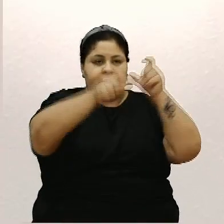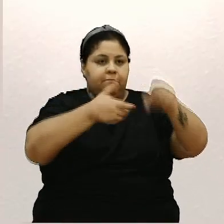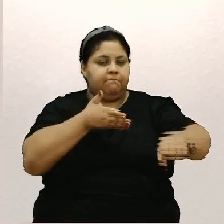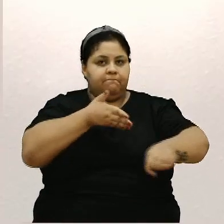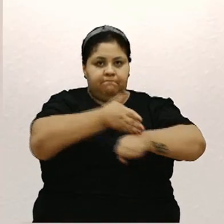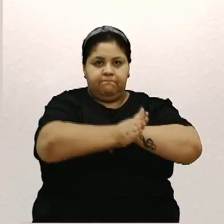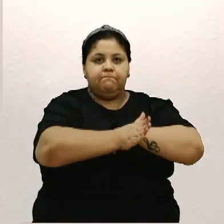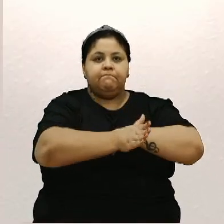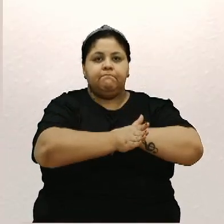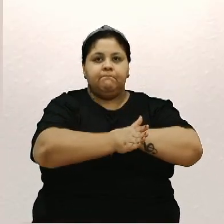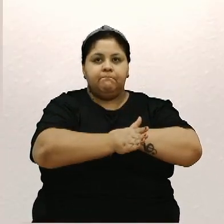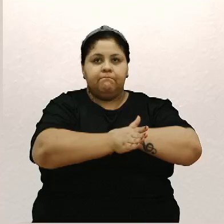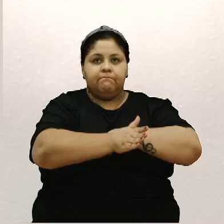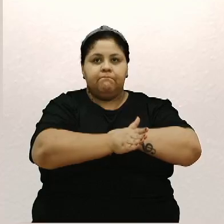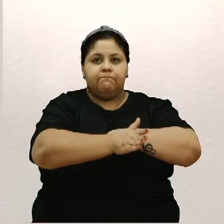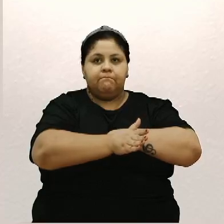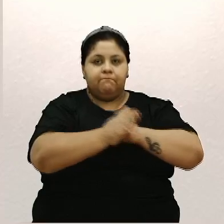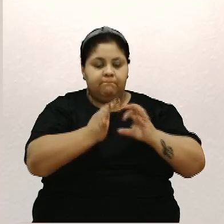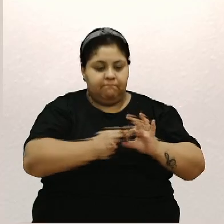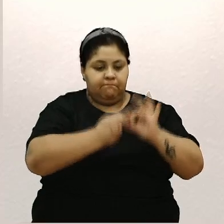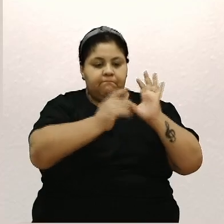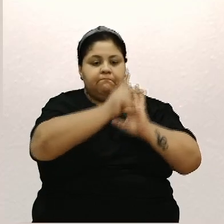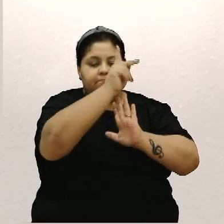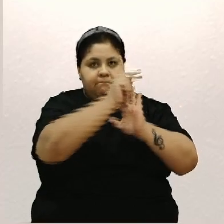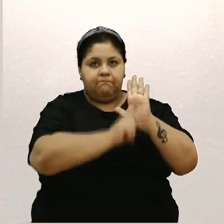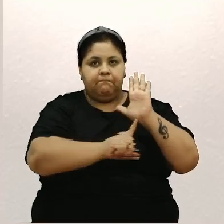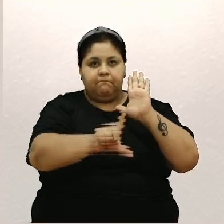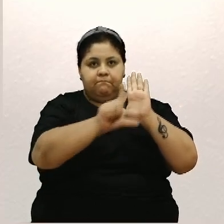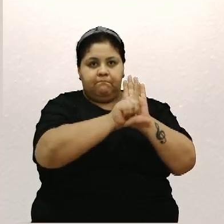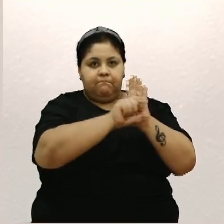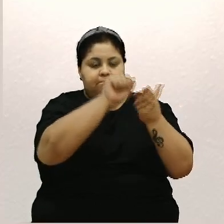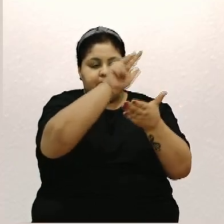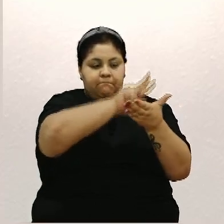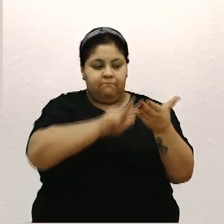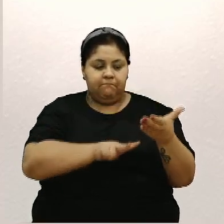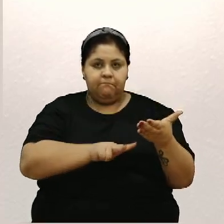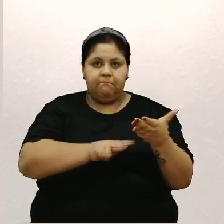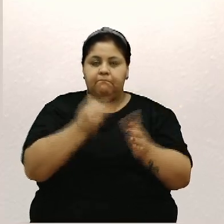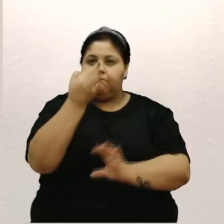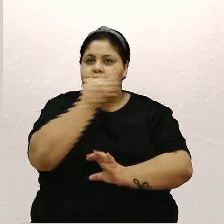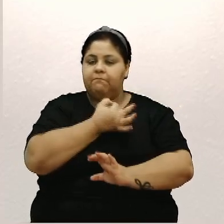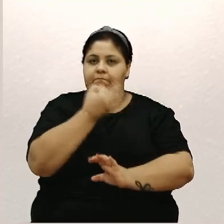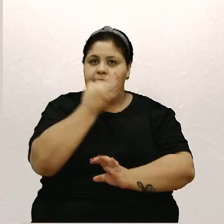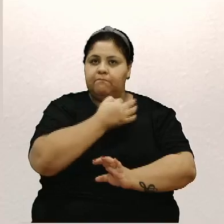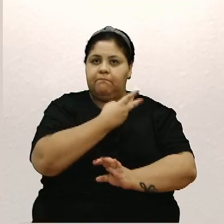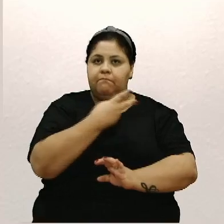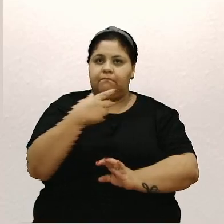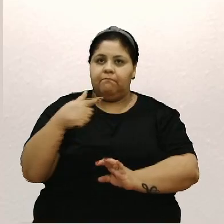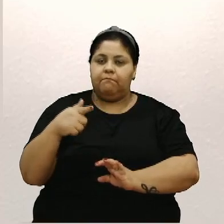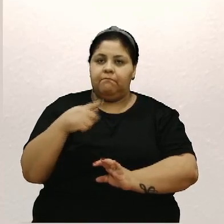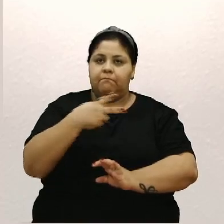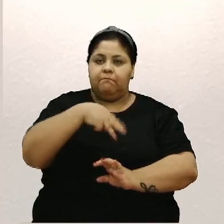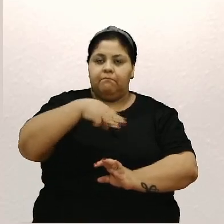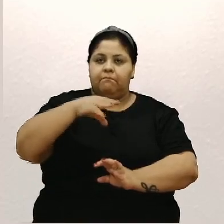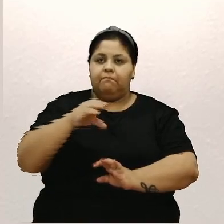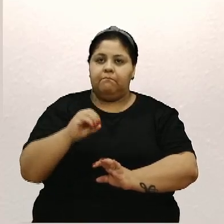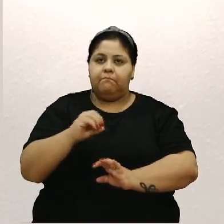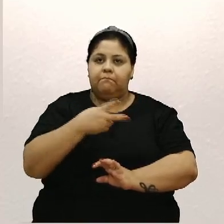manifesta-se favorável ao presente projeto de lei em apreciação. Caxias do Sul, 27 de maio de